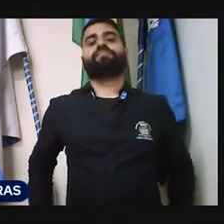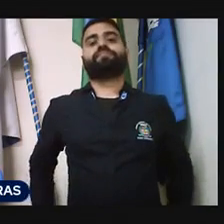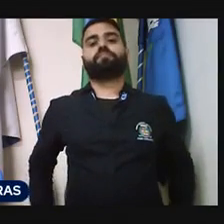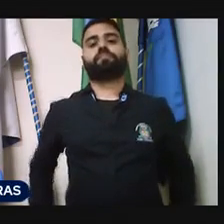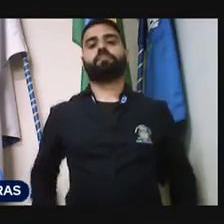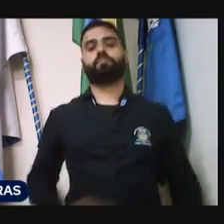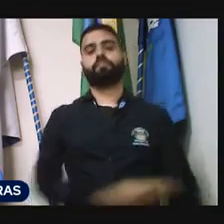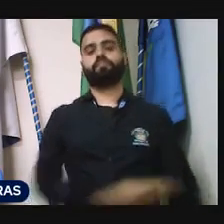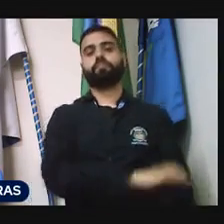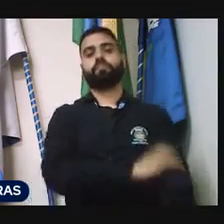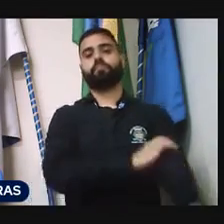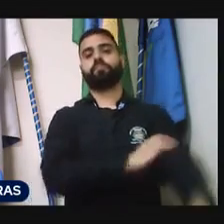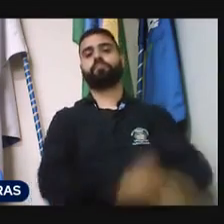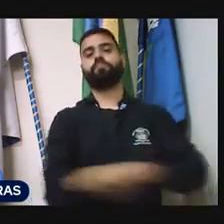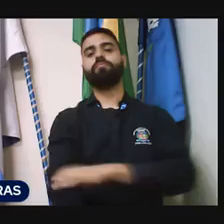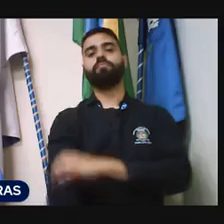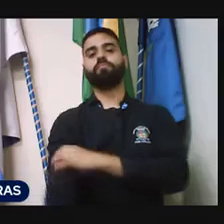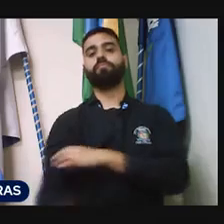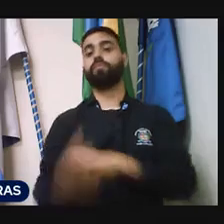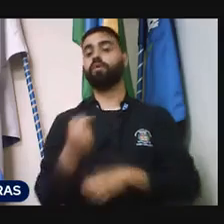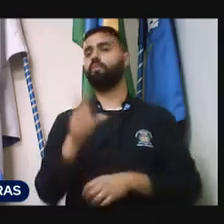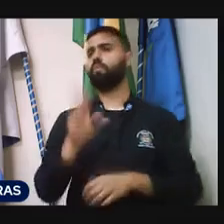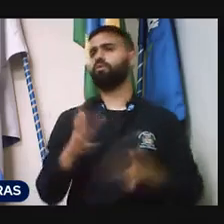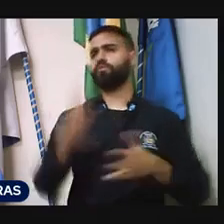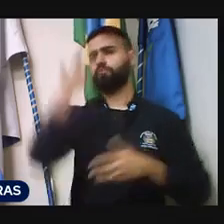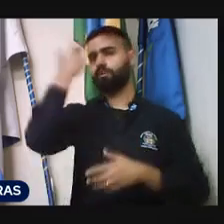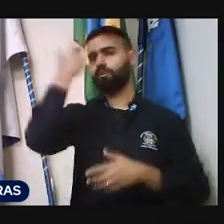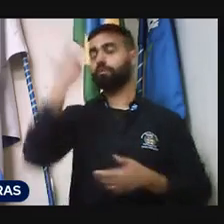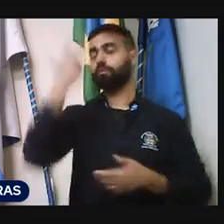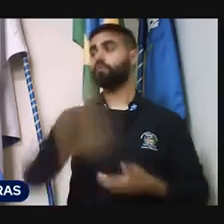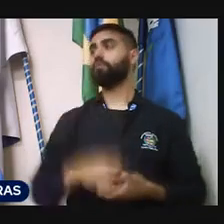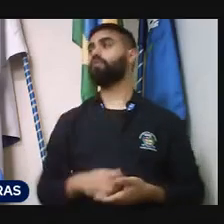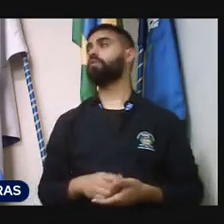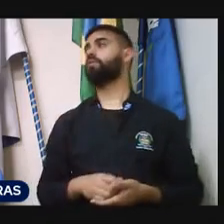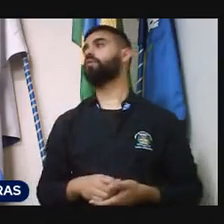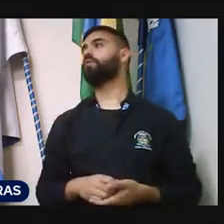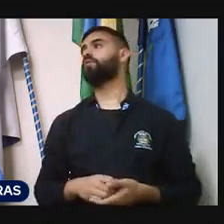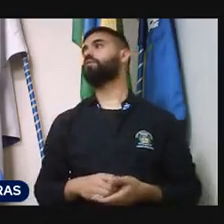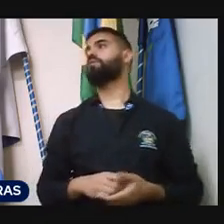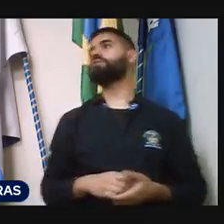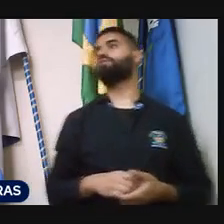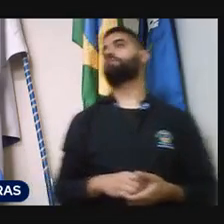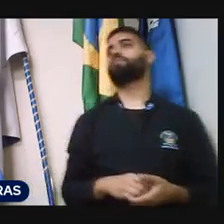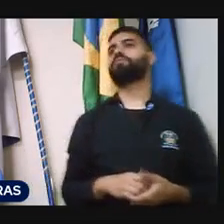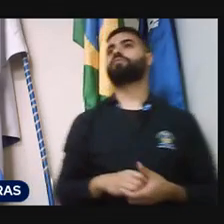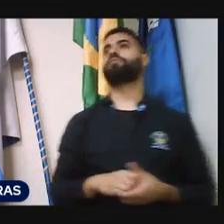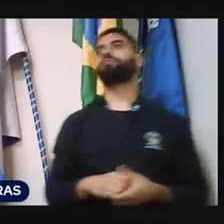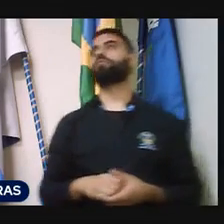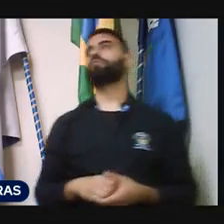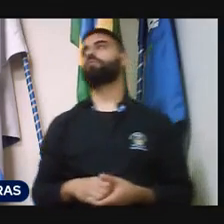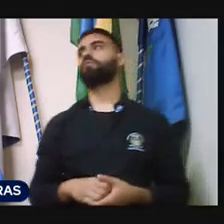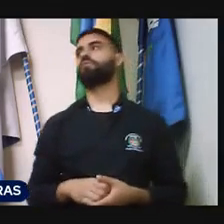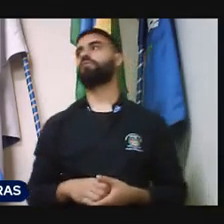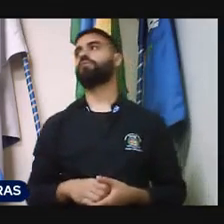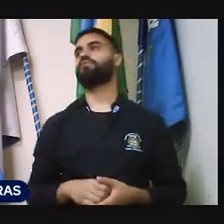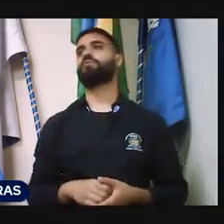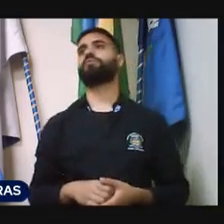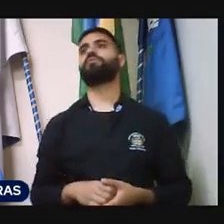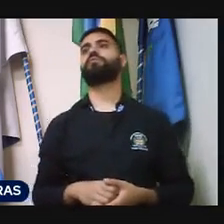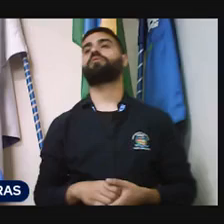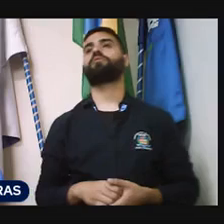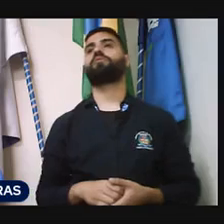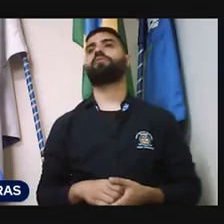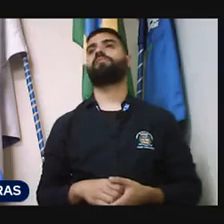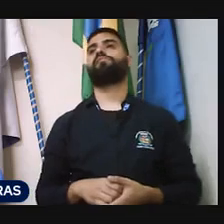vereadores internautas assistência funcionários eu tenho Boa noite